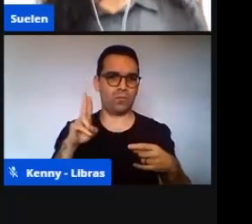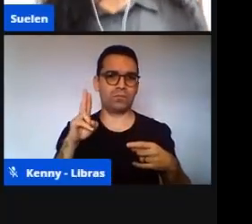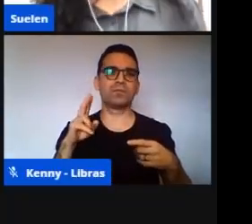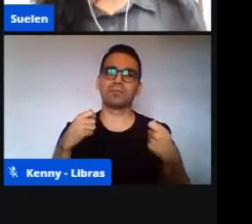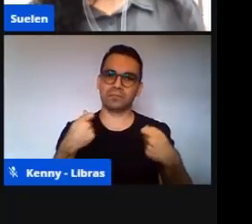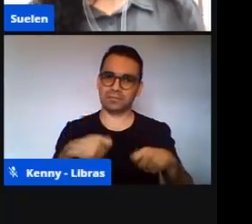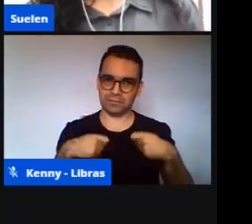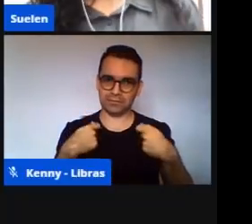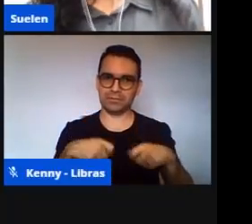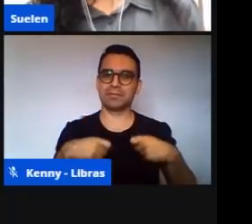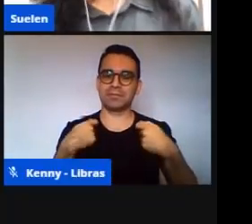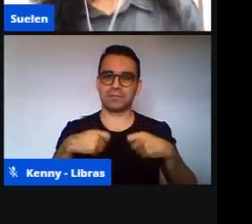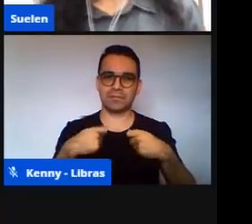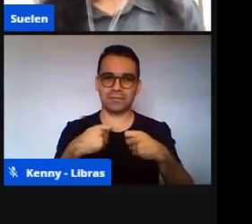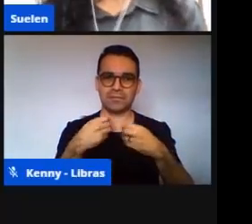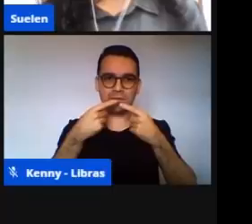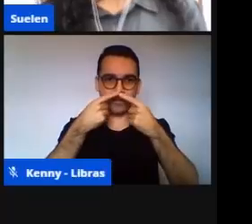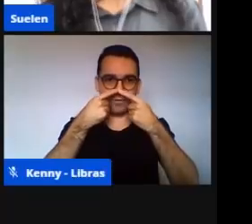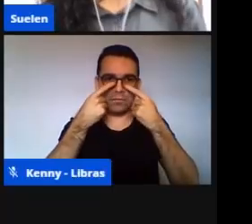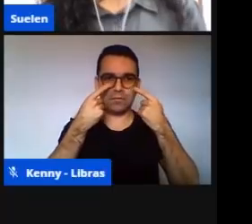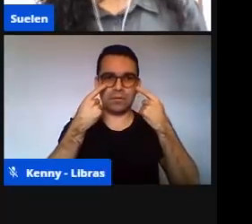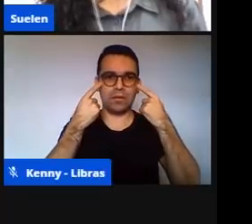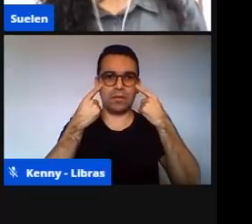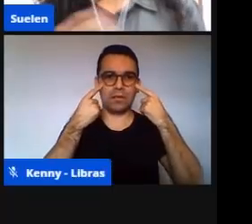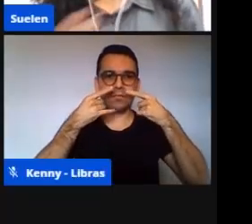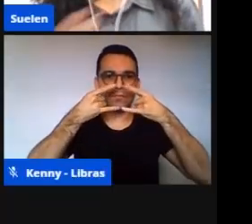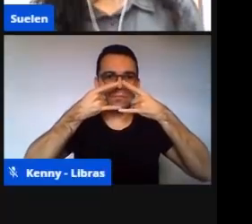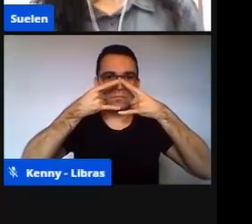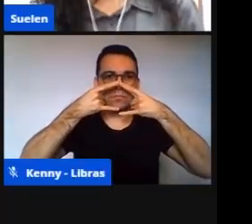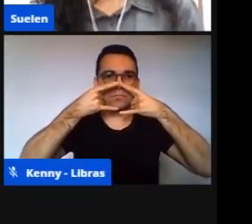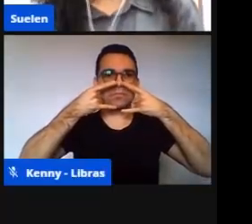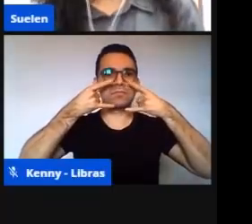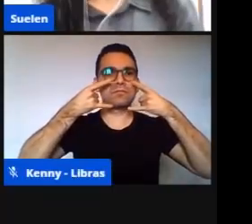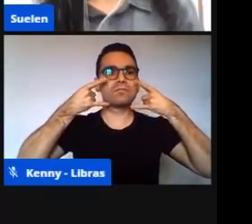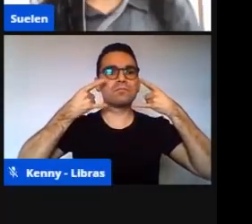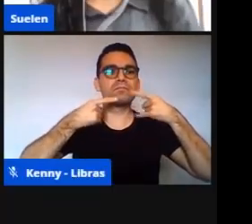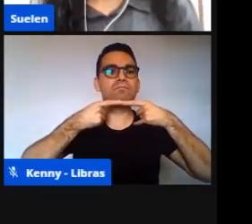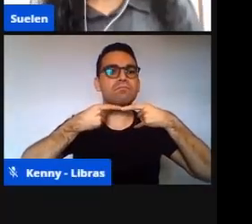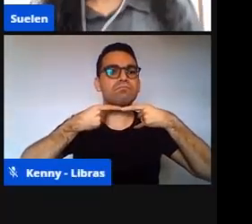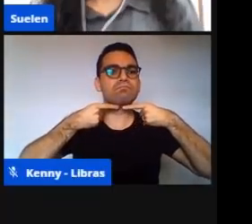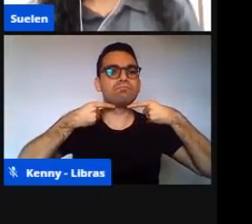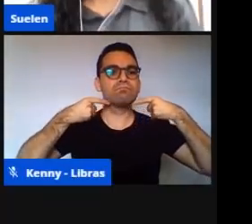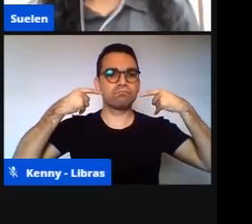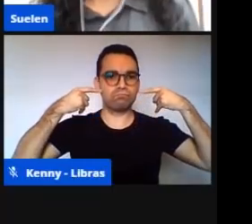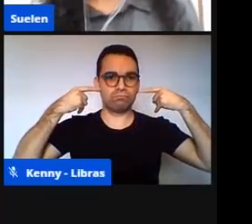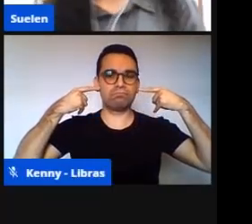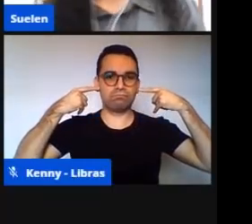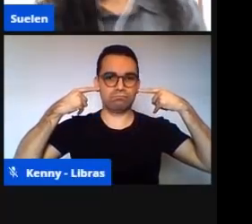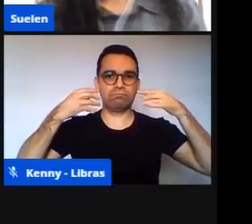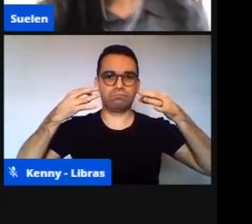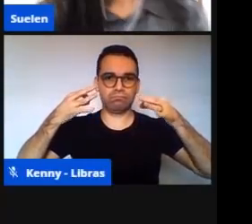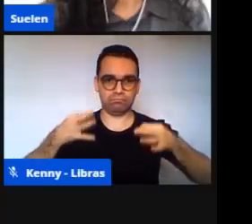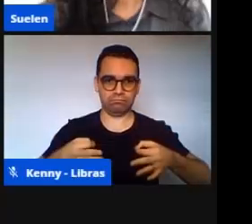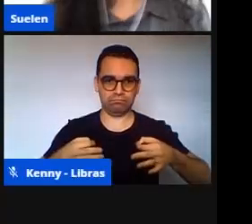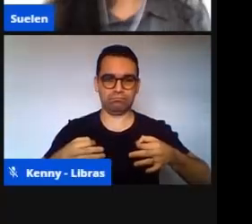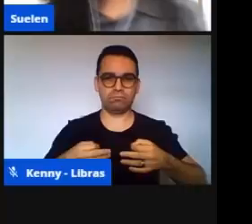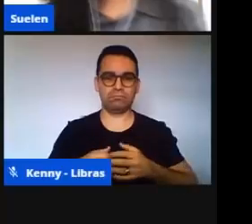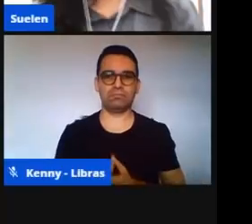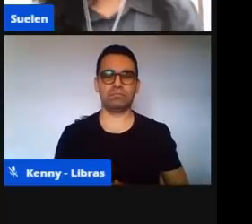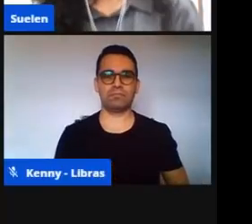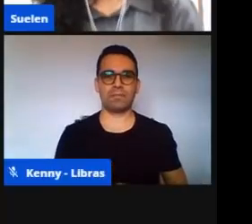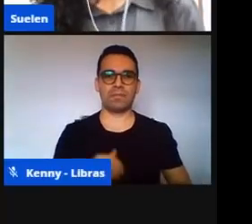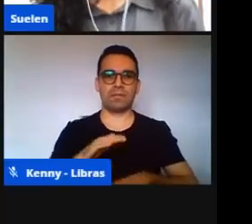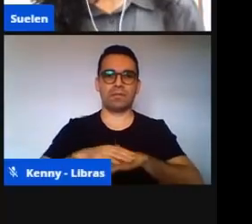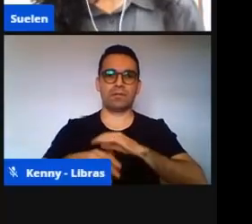a higienização dessas mãos também com a frequência e com a técnica adequada,